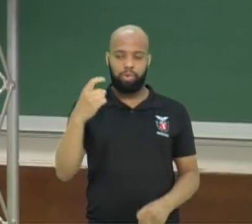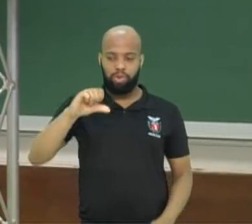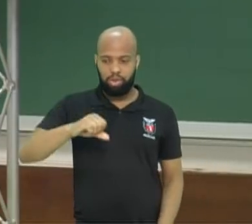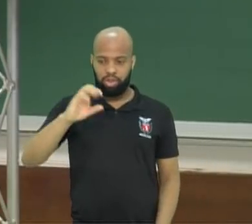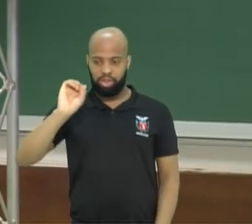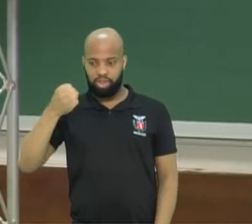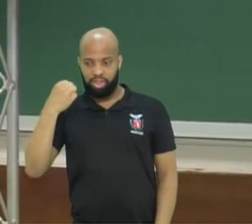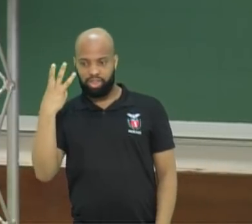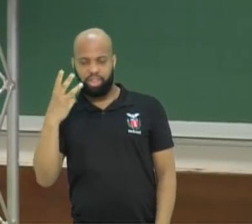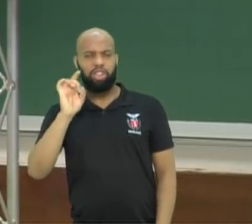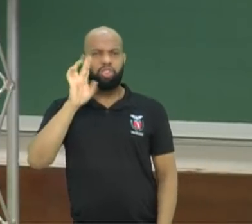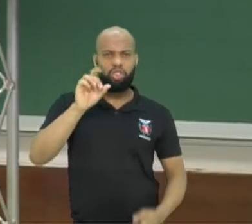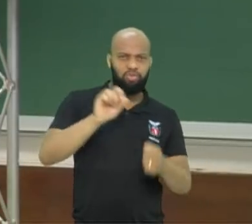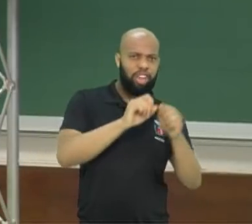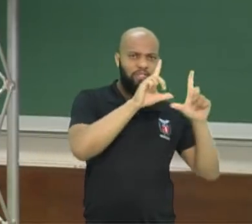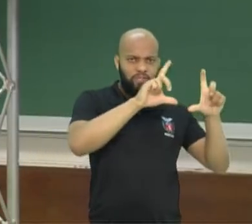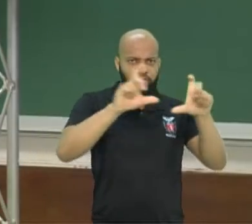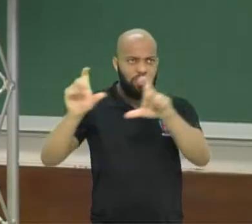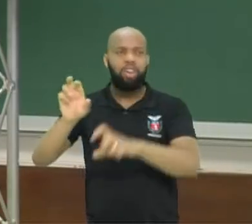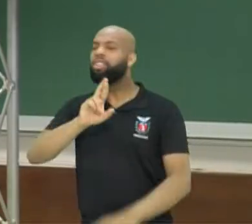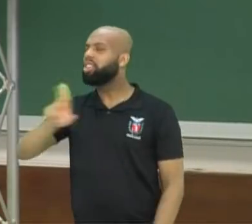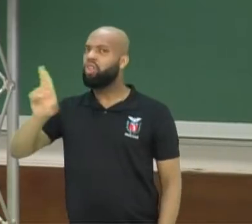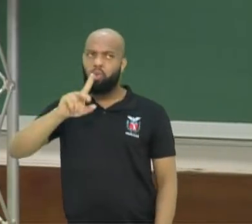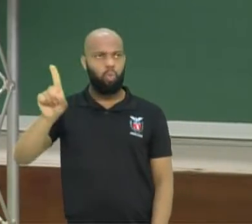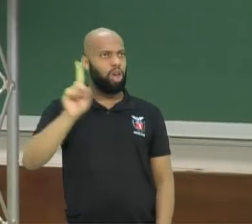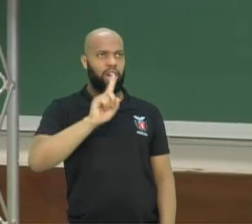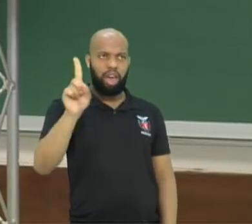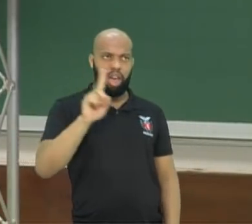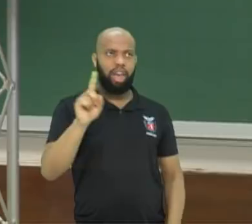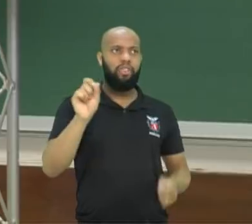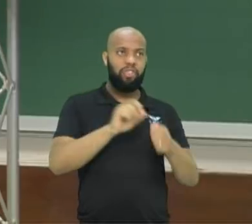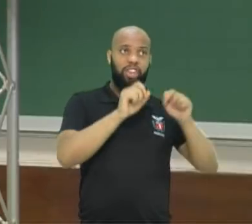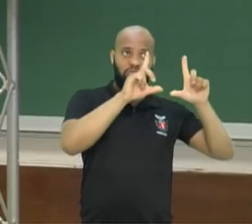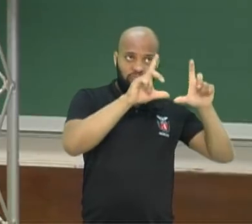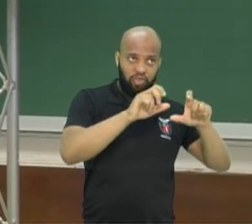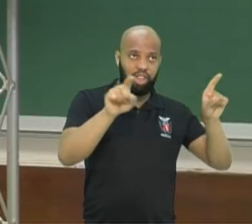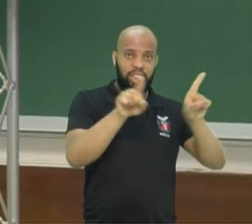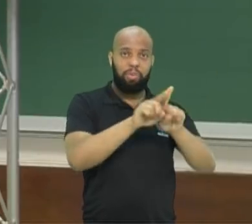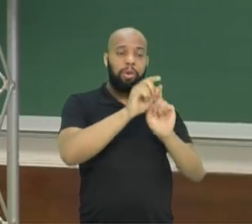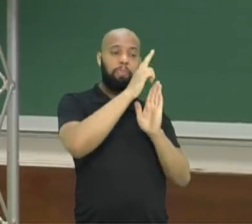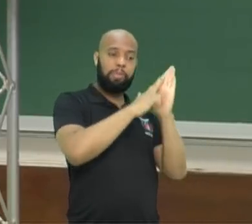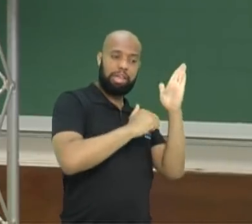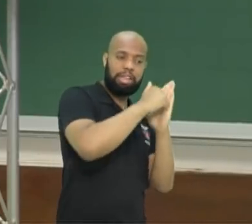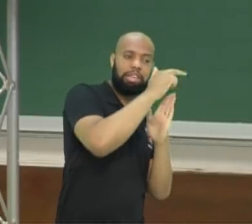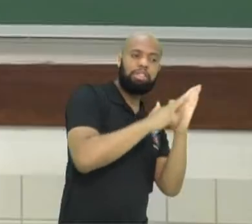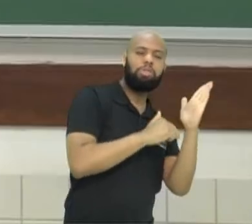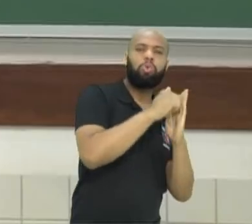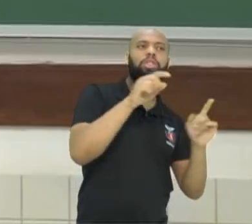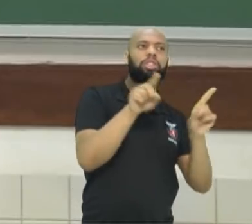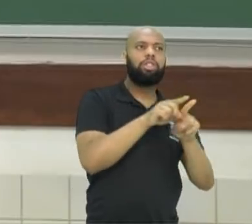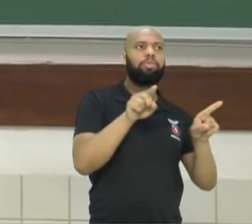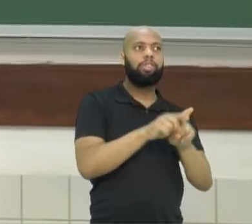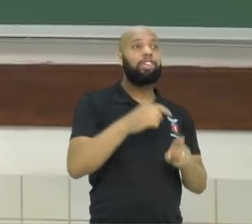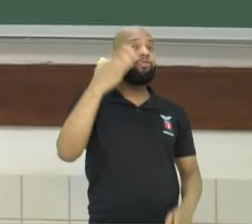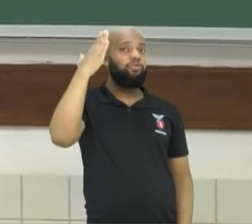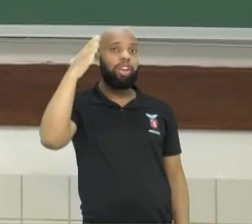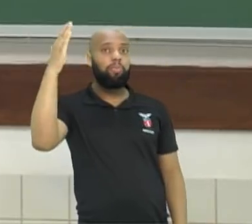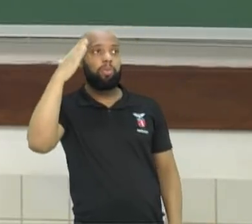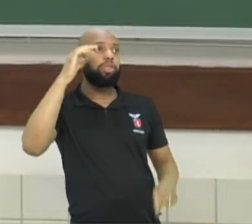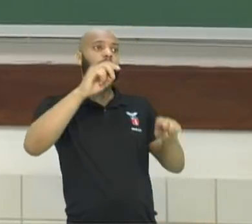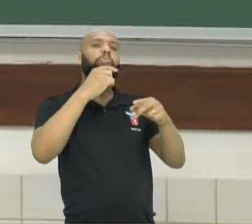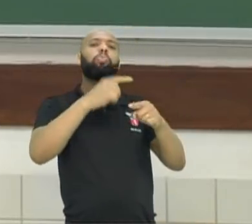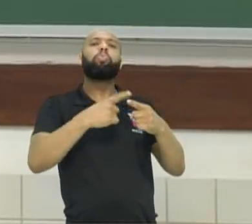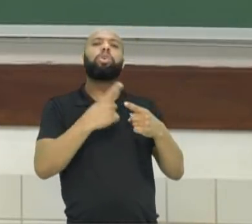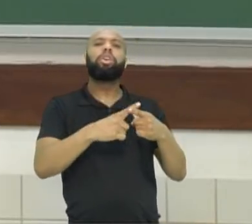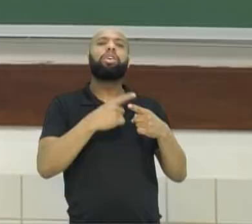Ele só tira foto? Não, ó, ele tira foto e ele também pinta. E ele é conhecido por quê? Porque